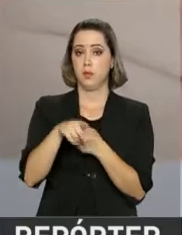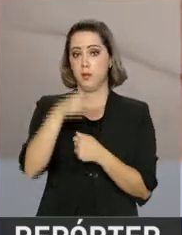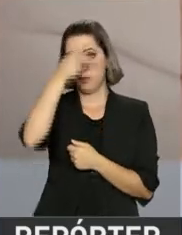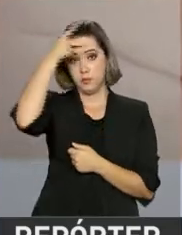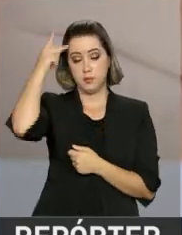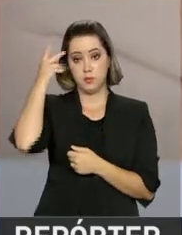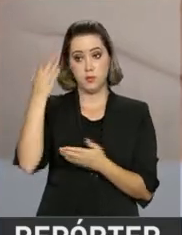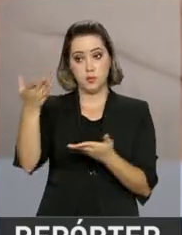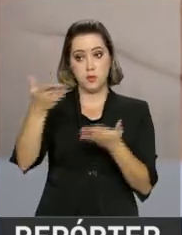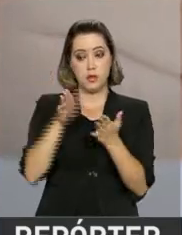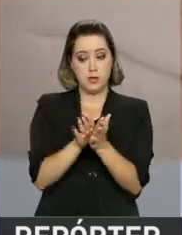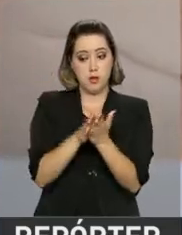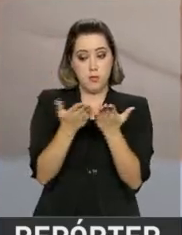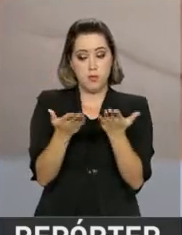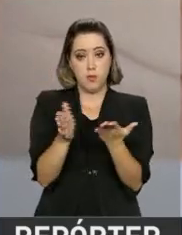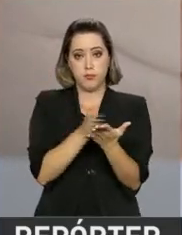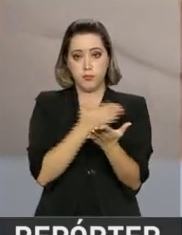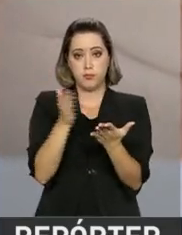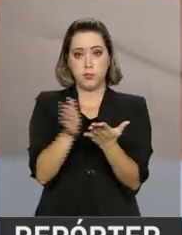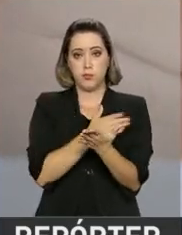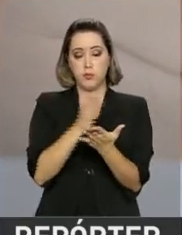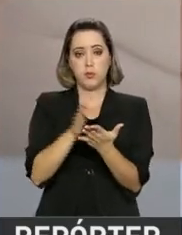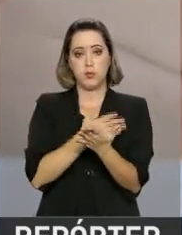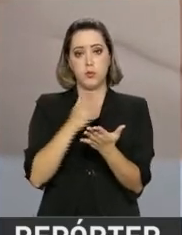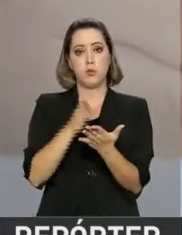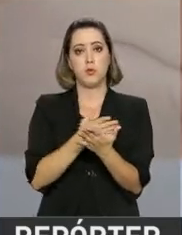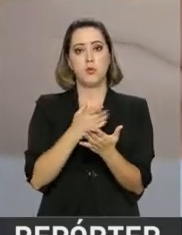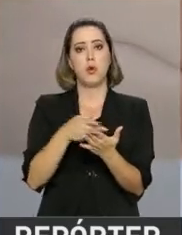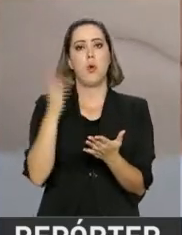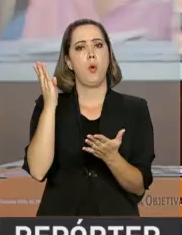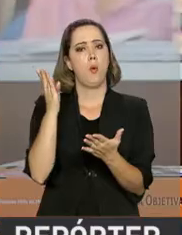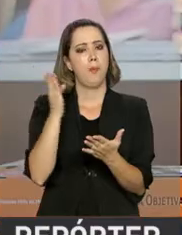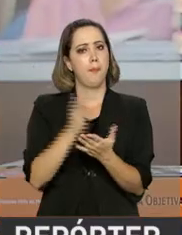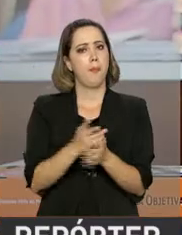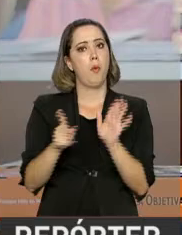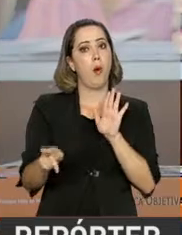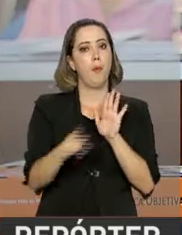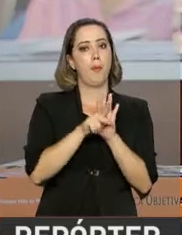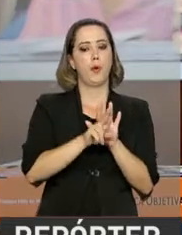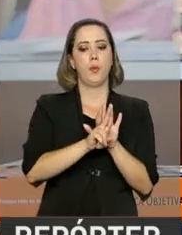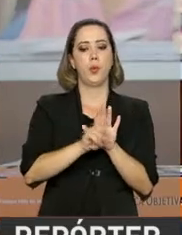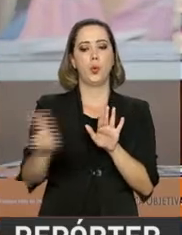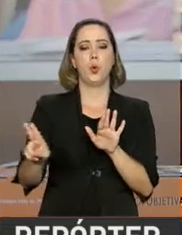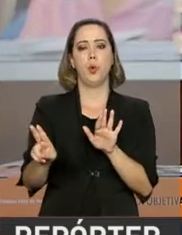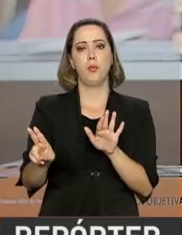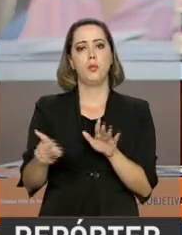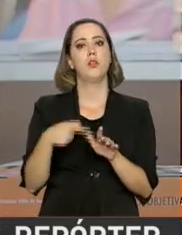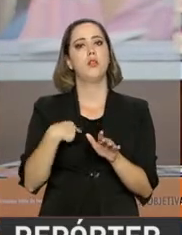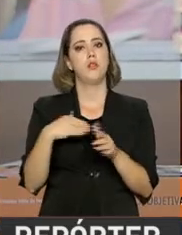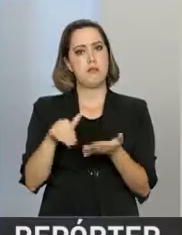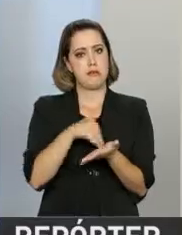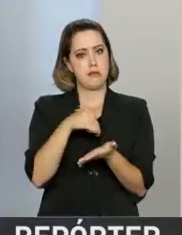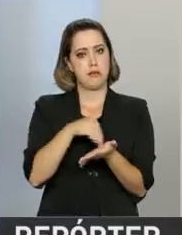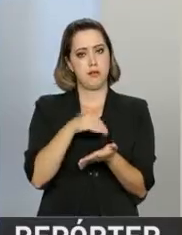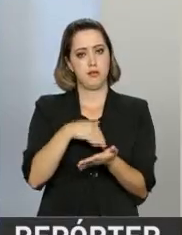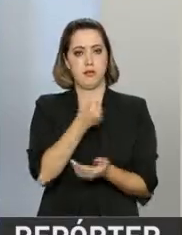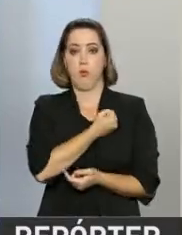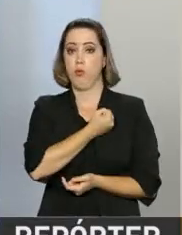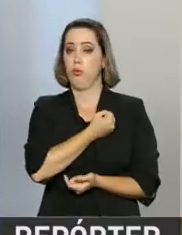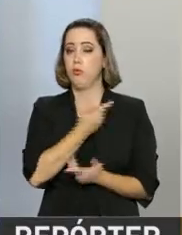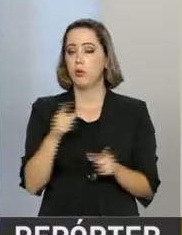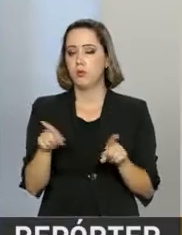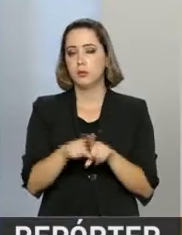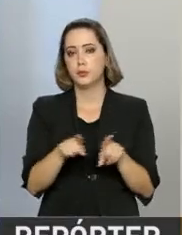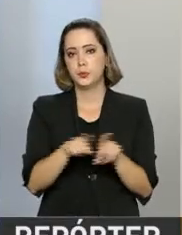receber o caderno de questões e o cartão de resposta personalizados com o nome e número de inscrição alunos de